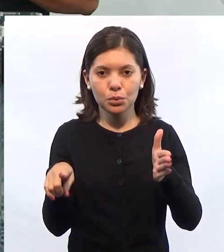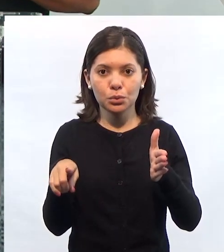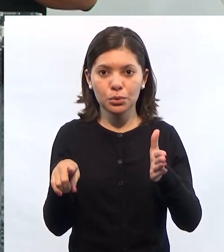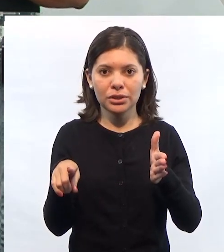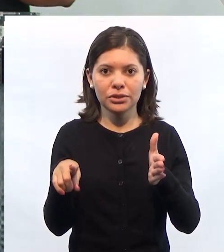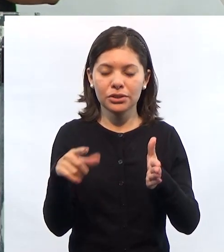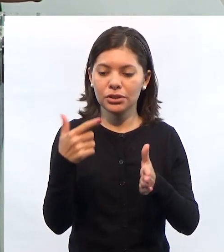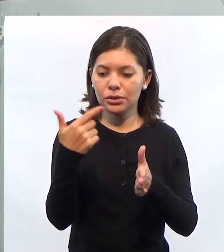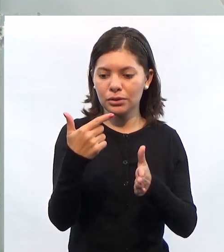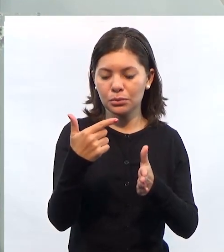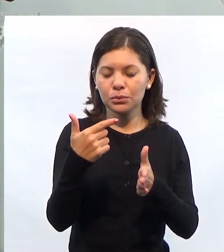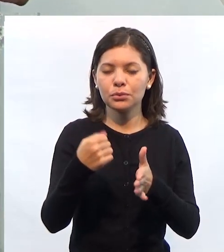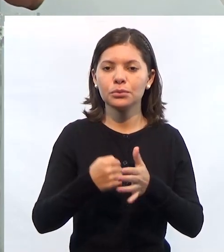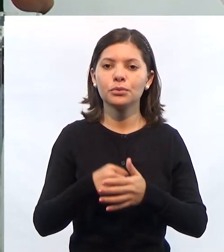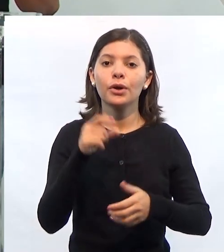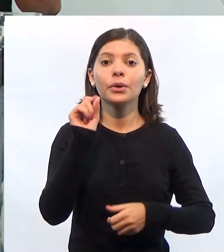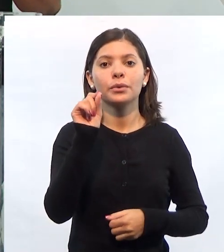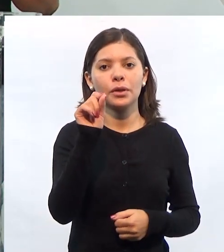é